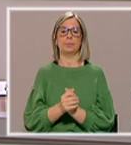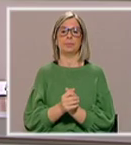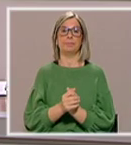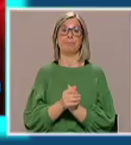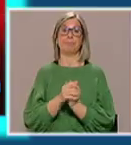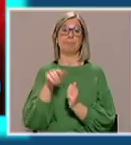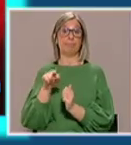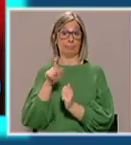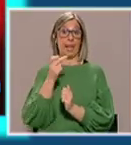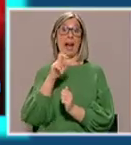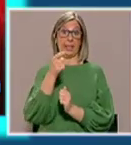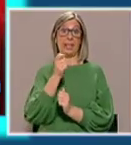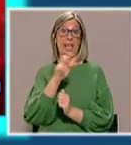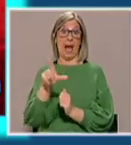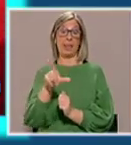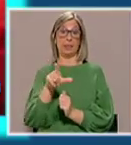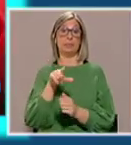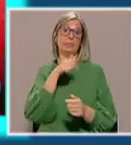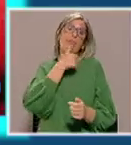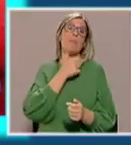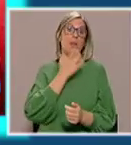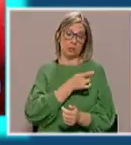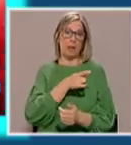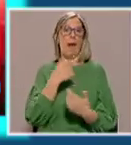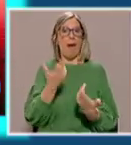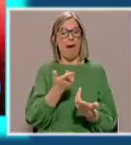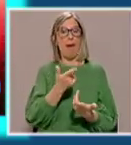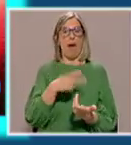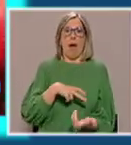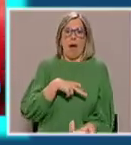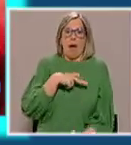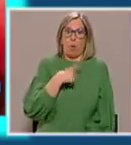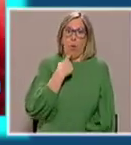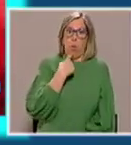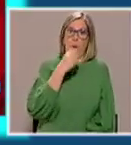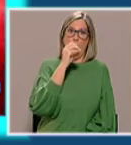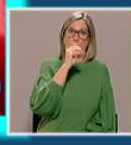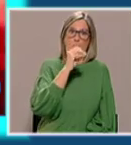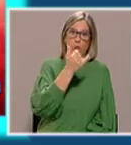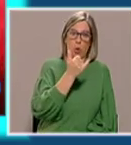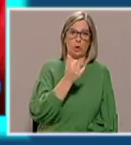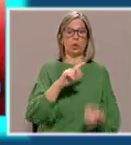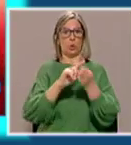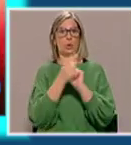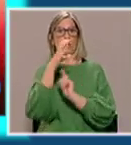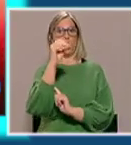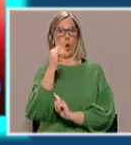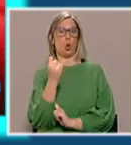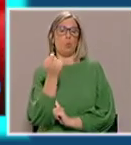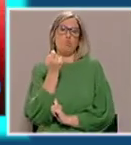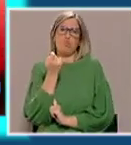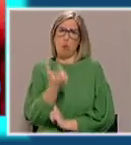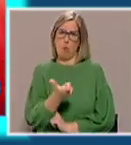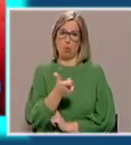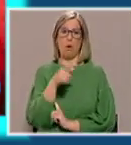O sangue arterial é rico em oxigênio e pobre em dióxido de carbono. A sua cor é vermelho vivo